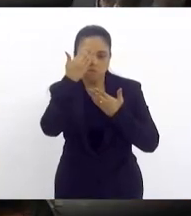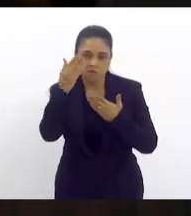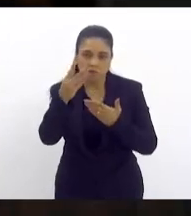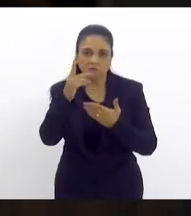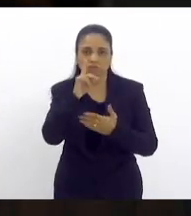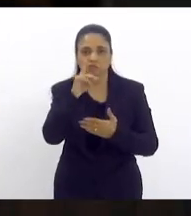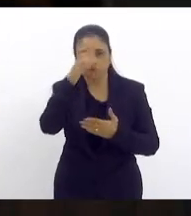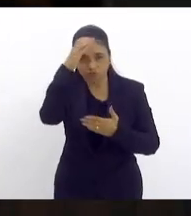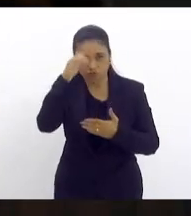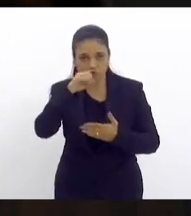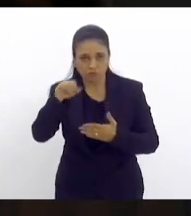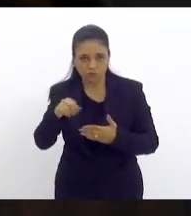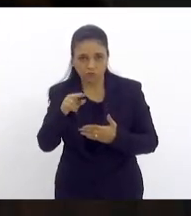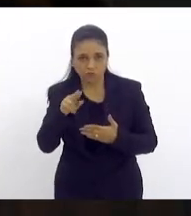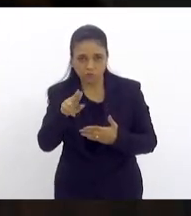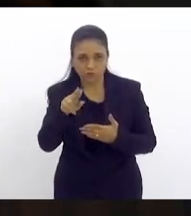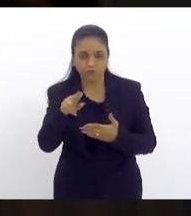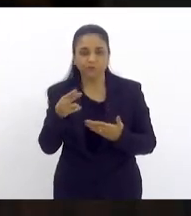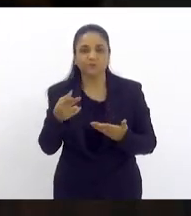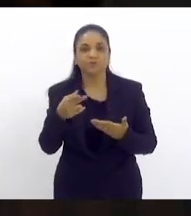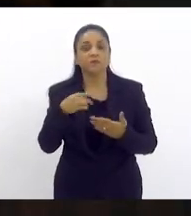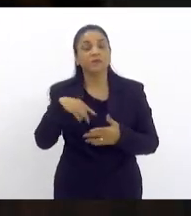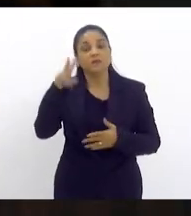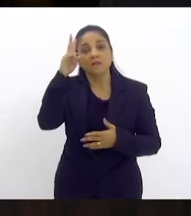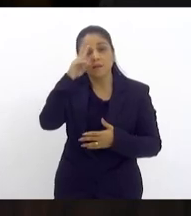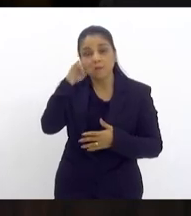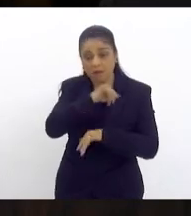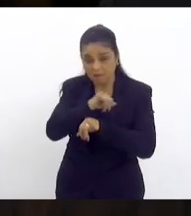Yuri Gostei do corte